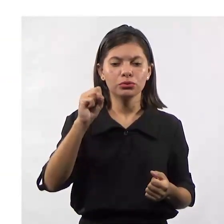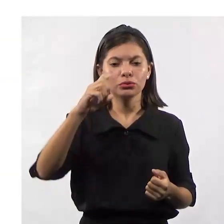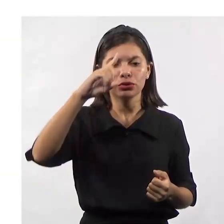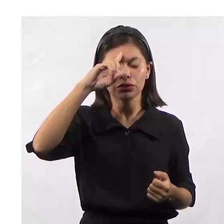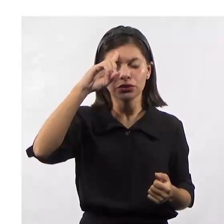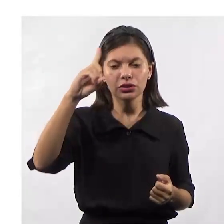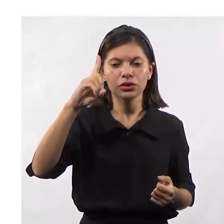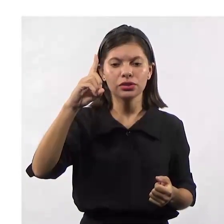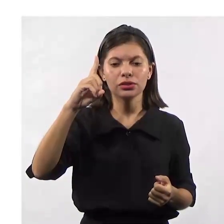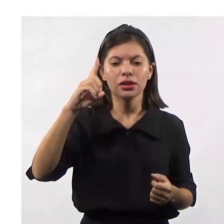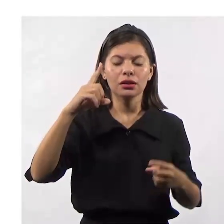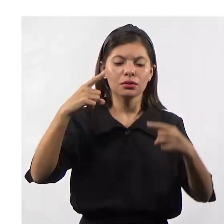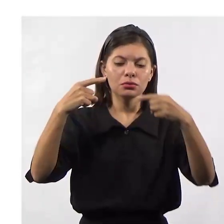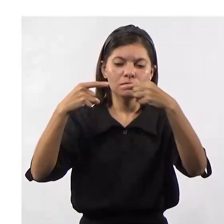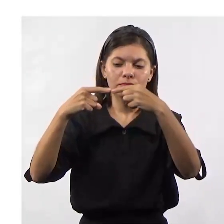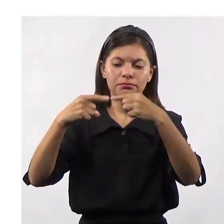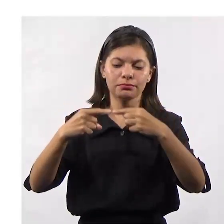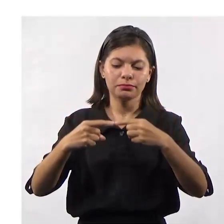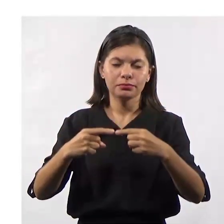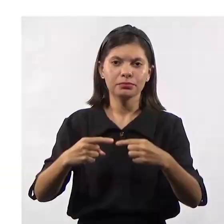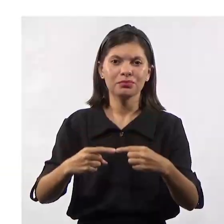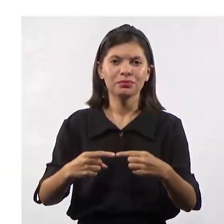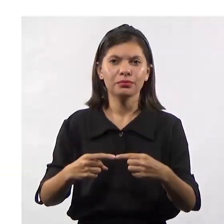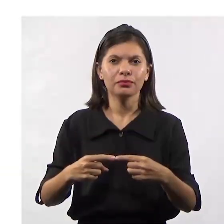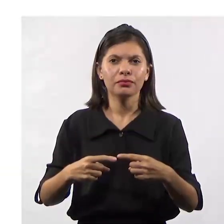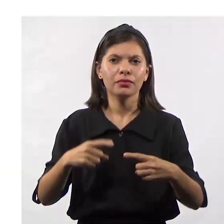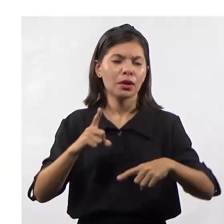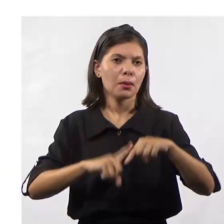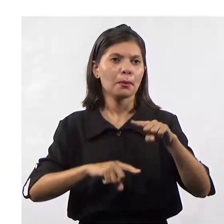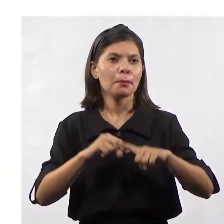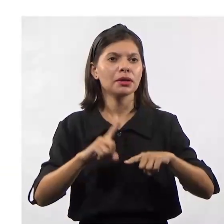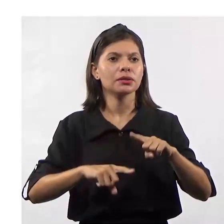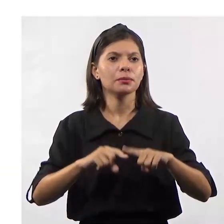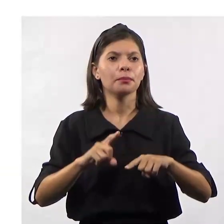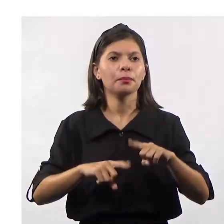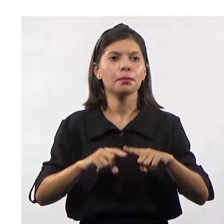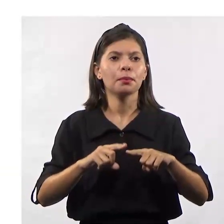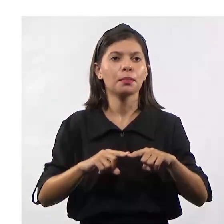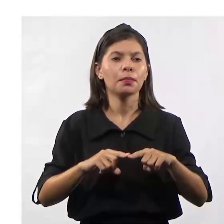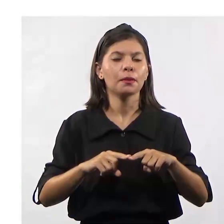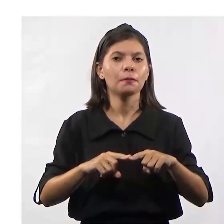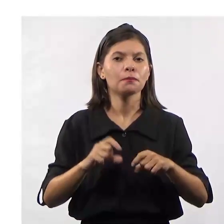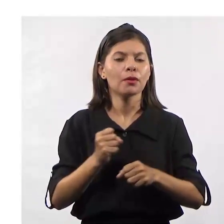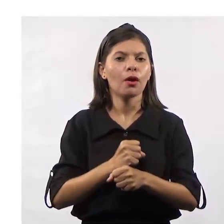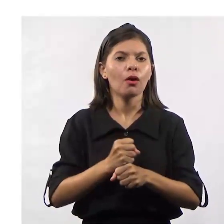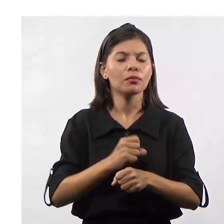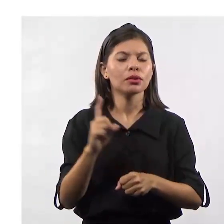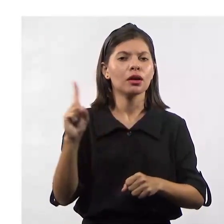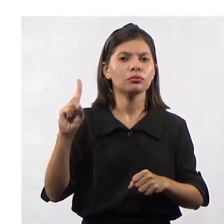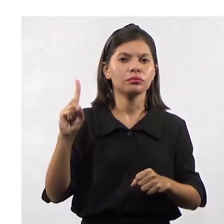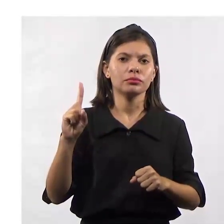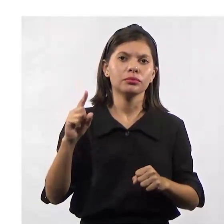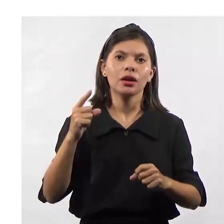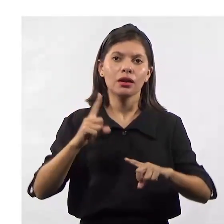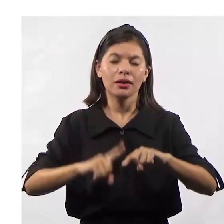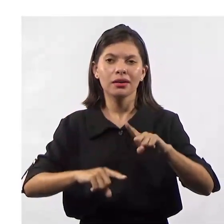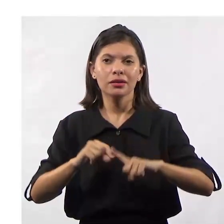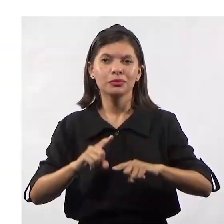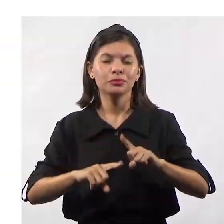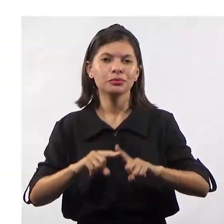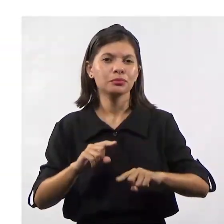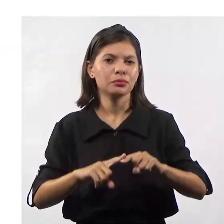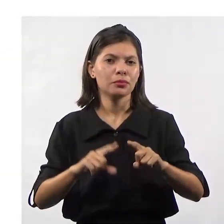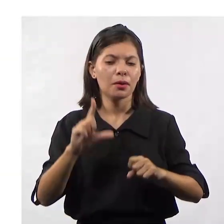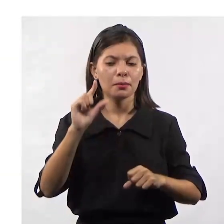úteis, quando o critério de julgamento, tá, para aquisição de bens. Estou falando de obra ainda não. Quando o